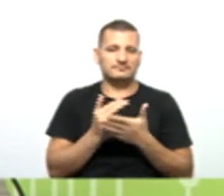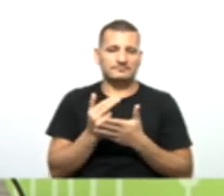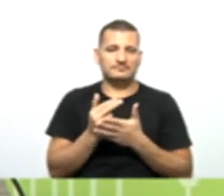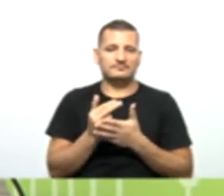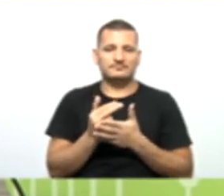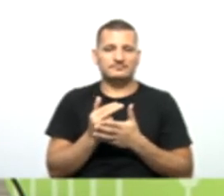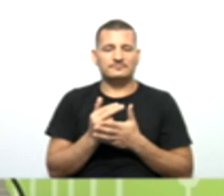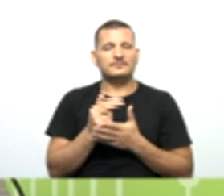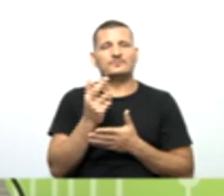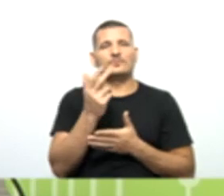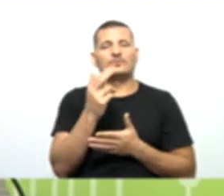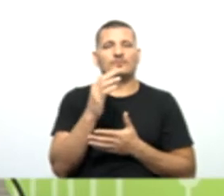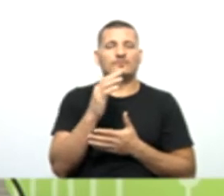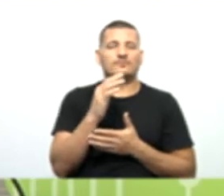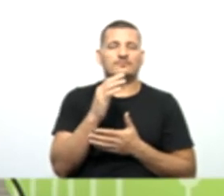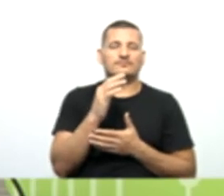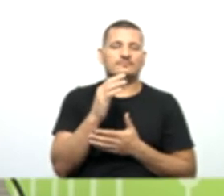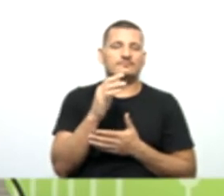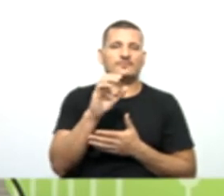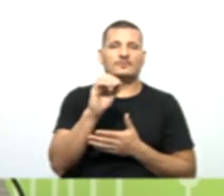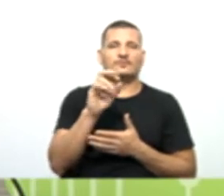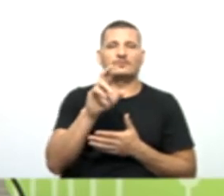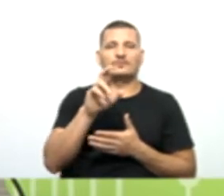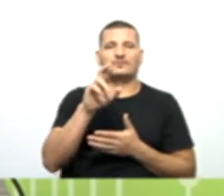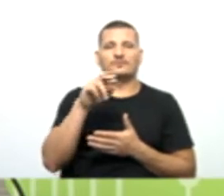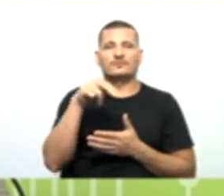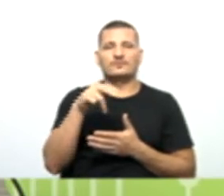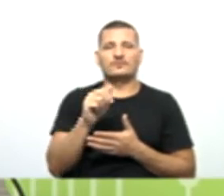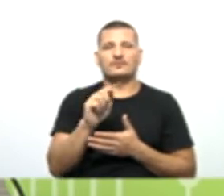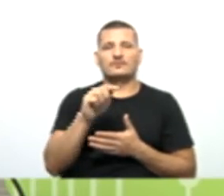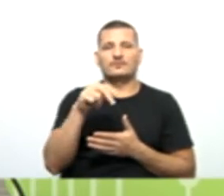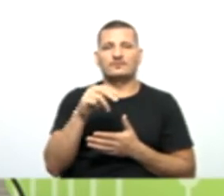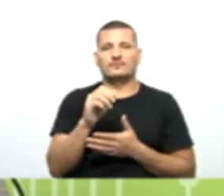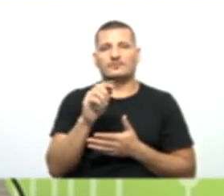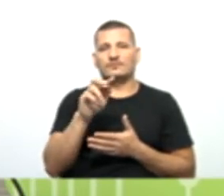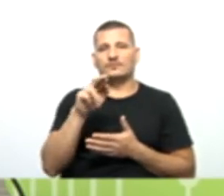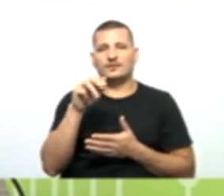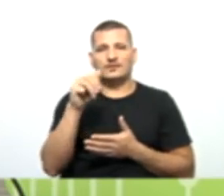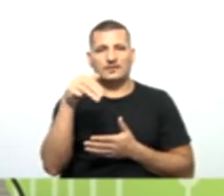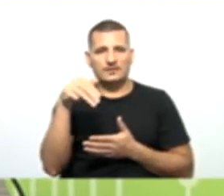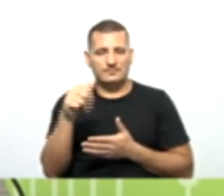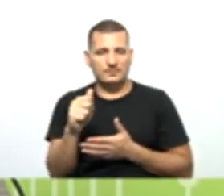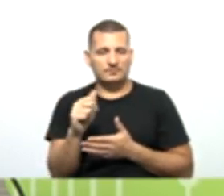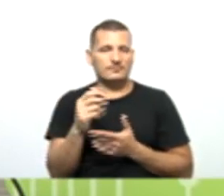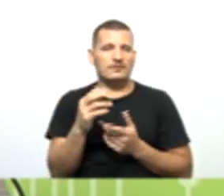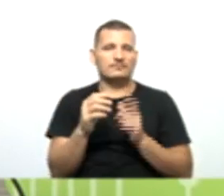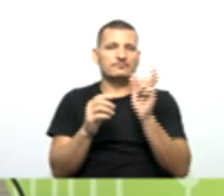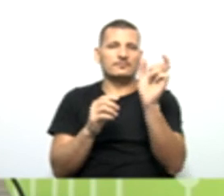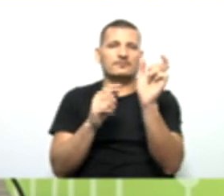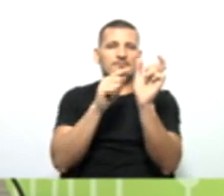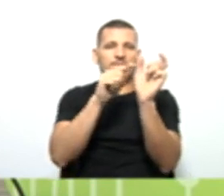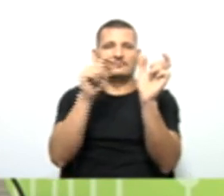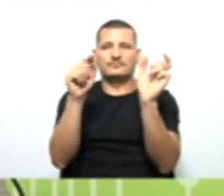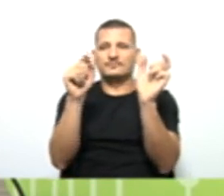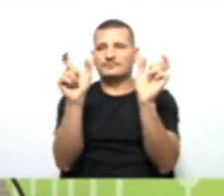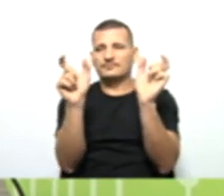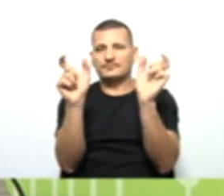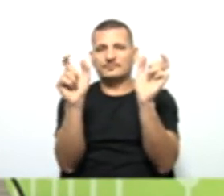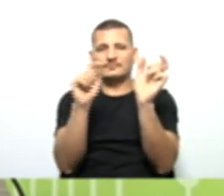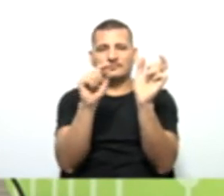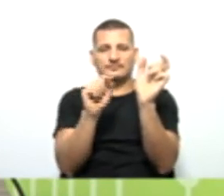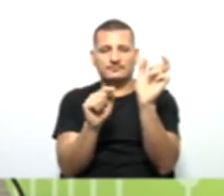o organograma, tá? Vocês devem ter visto lá na cooperativa de vocês, a gente tem que seguir uma hierarquia e é